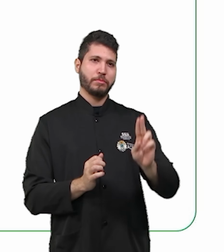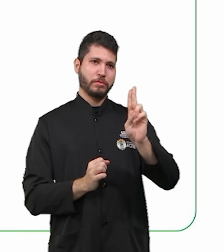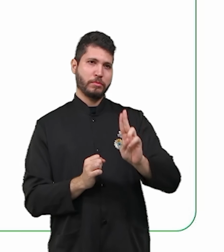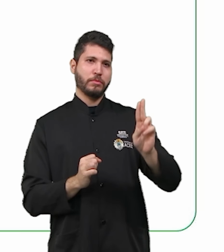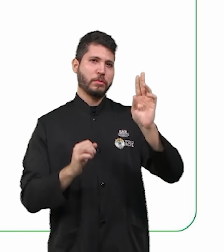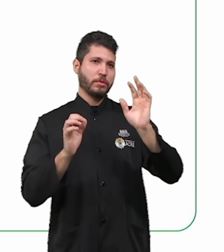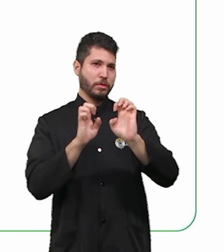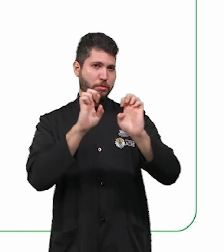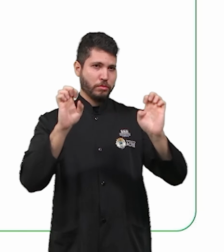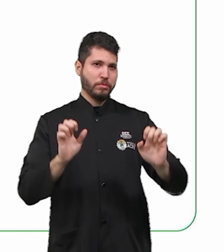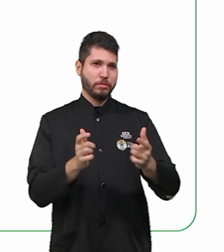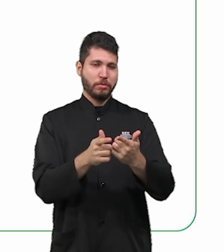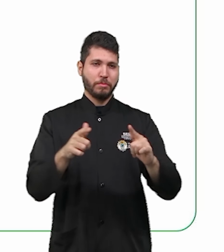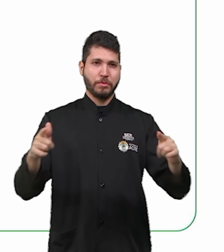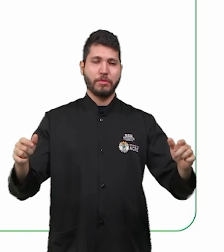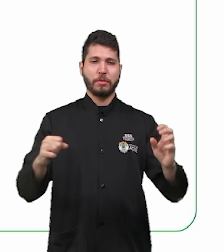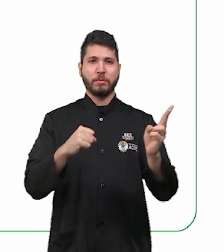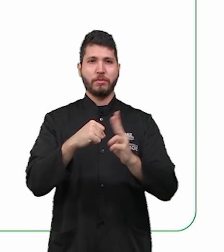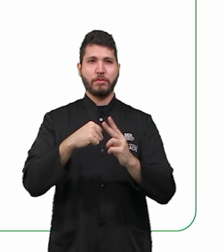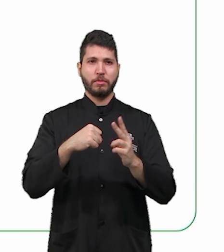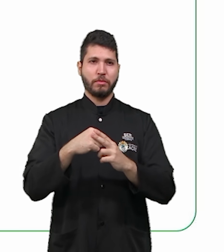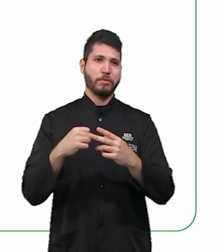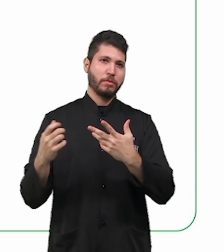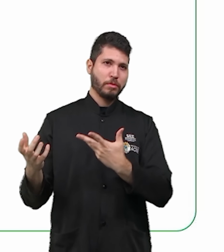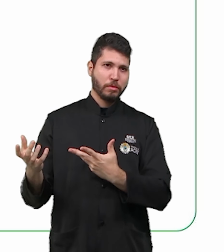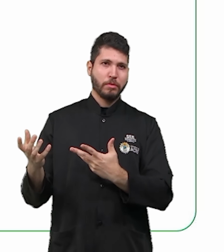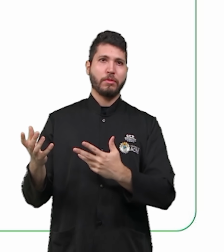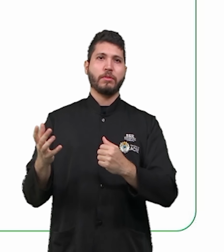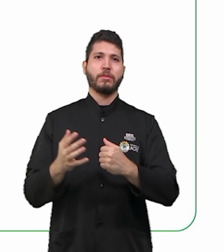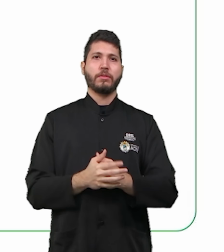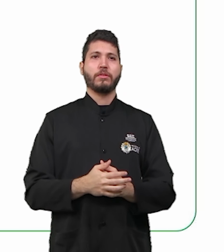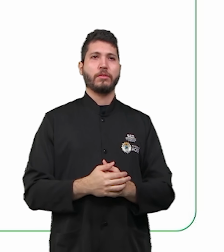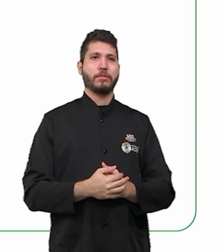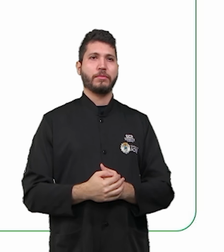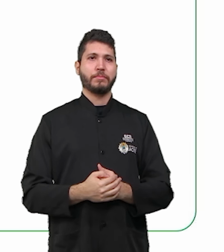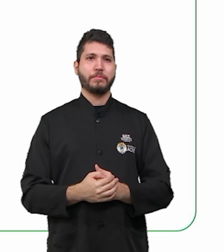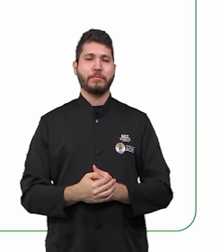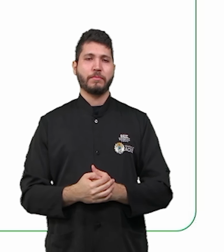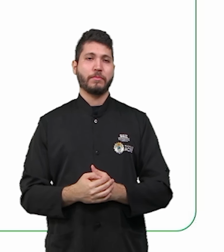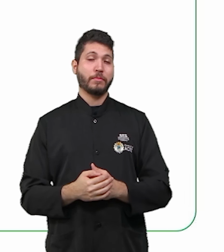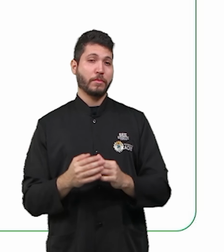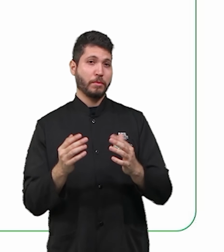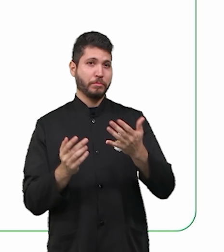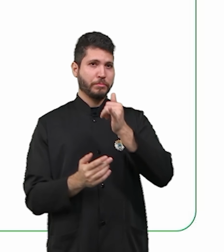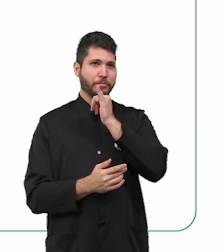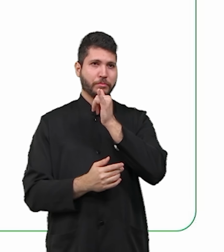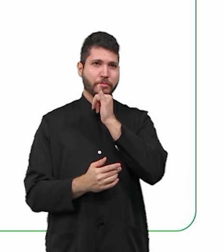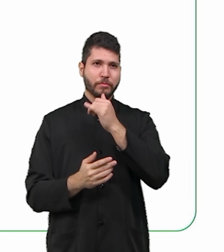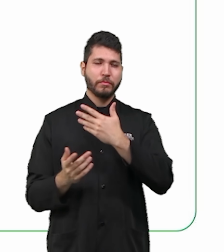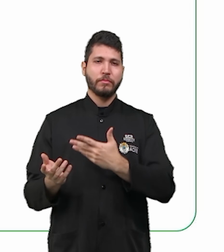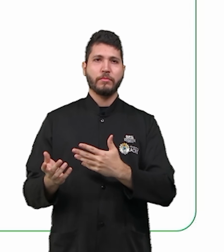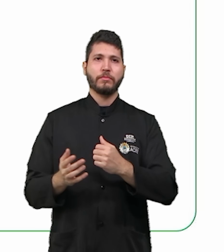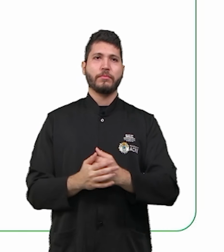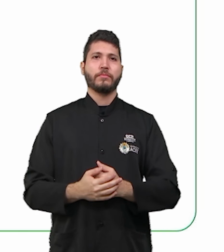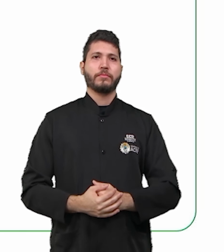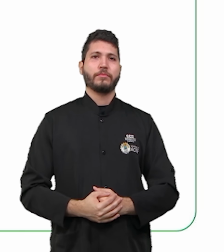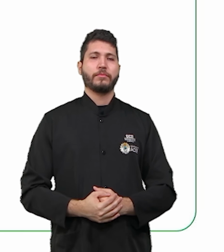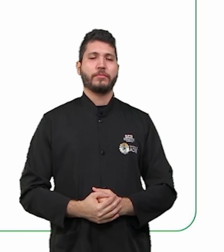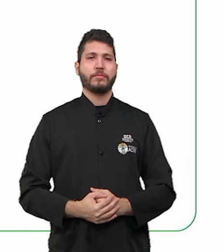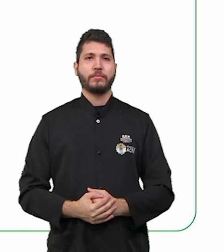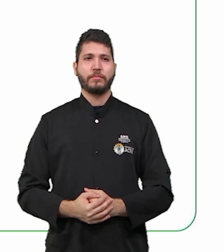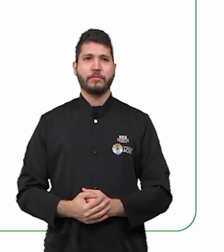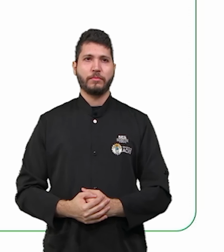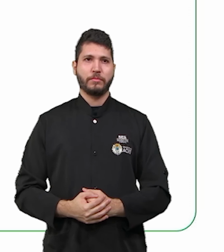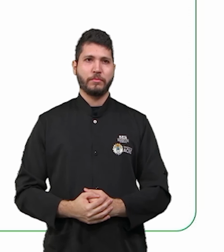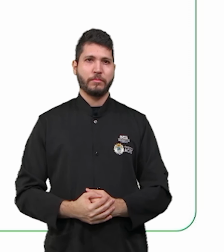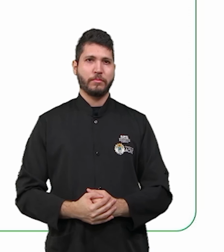Então, como que eu faço, né, como que eu ajo criticamente diante dessas situações, né? Diante de um estereótipo. Que